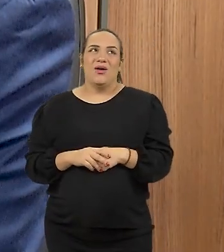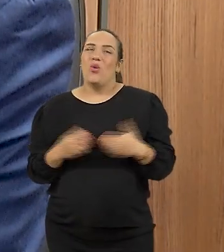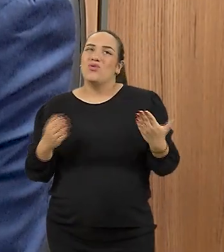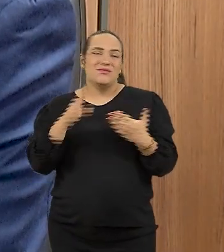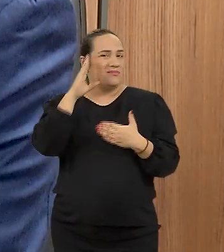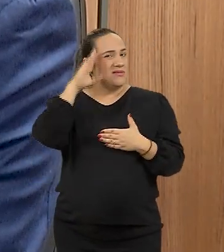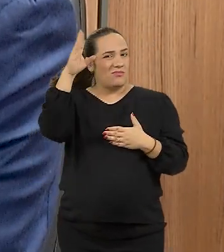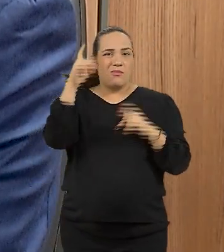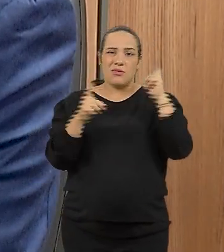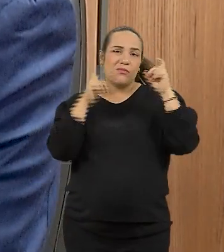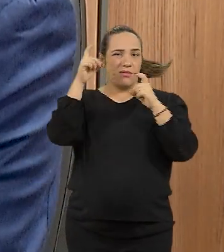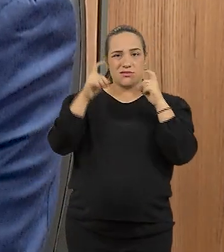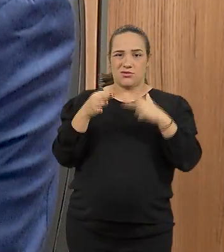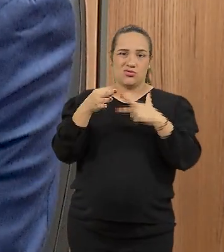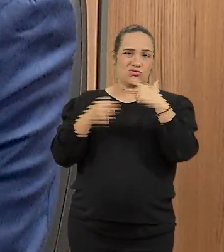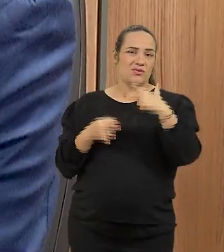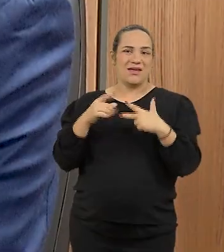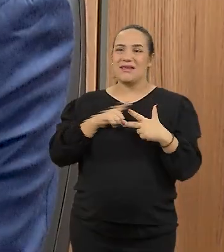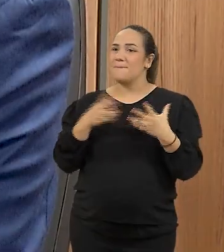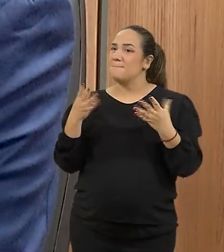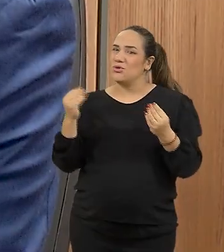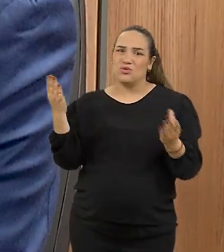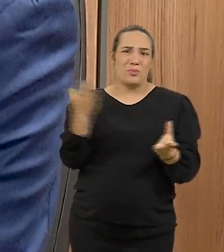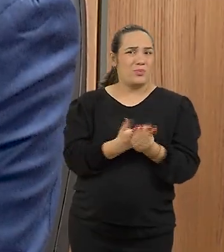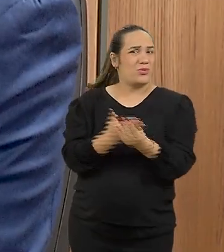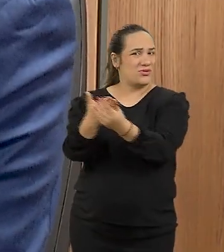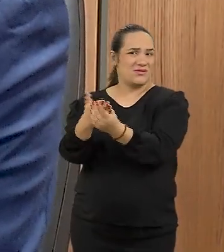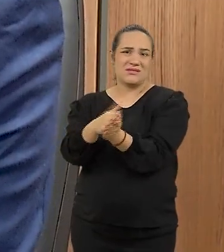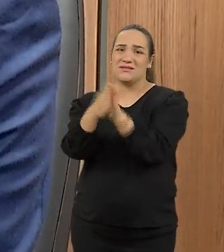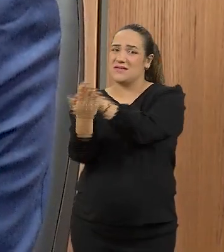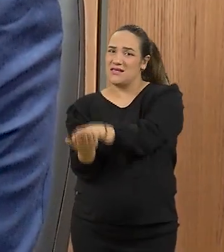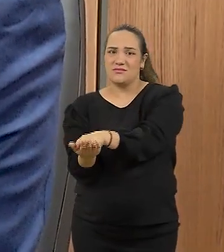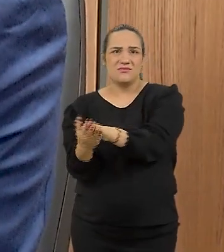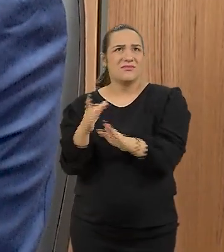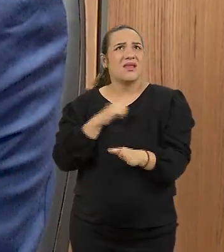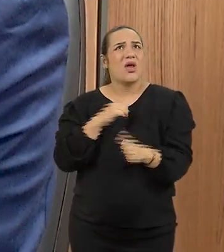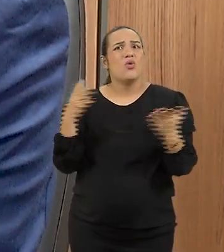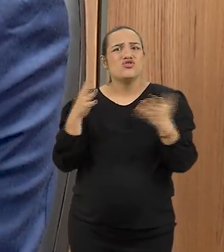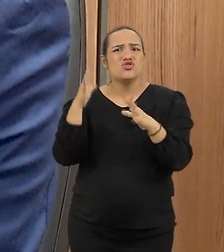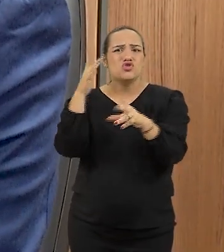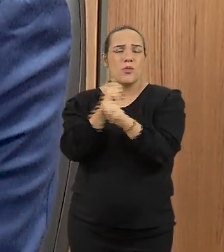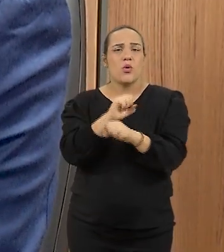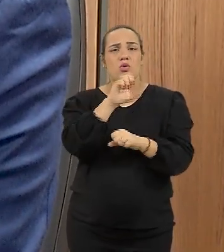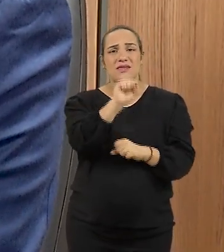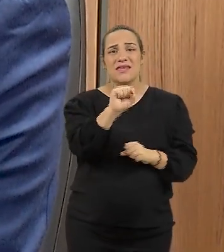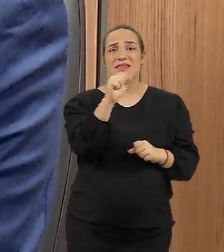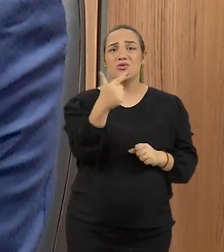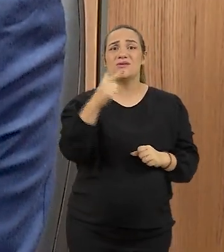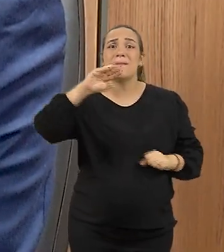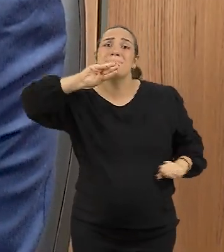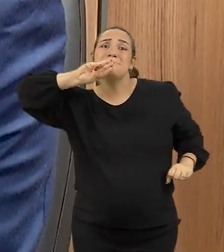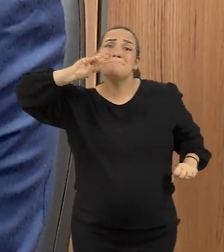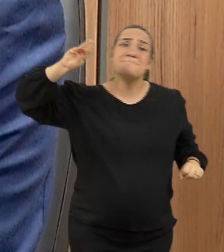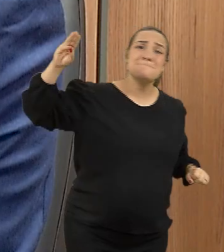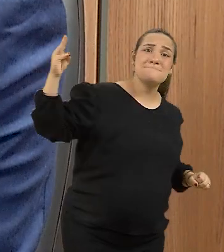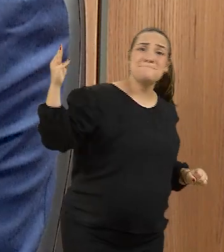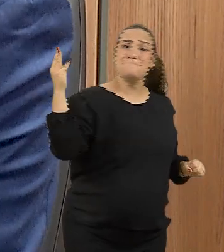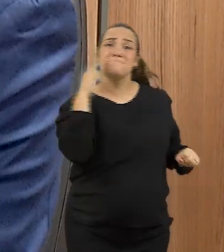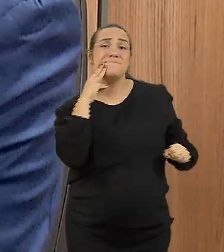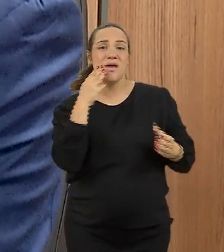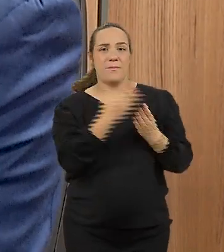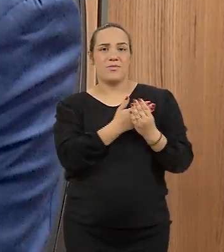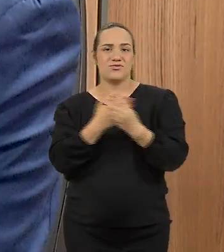de demandas. Nós temos, nas últimas estatísticas, 82 milhões de processos em andamento no